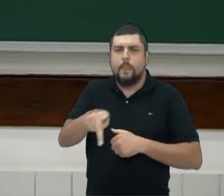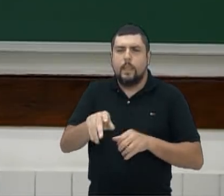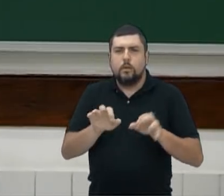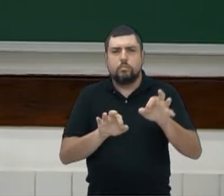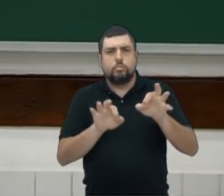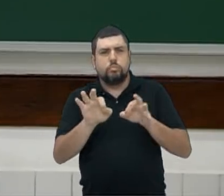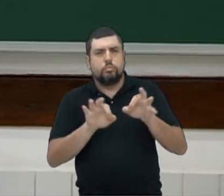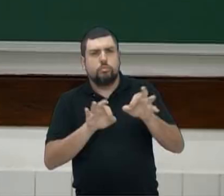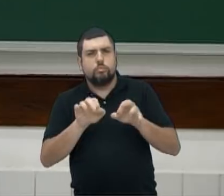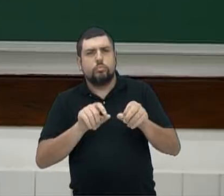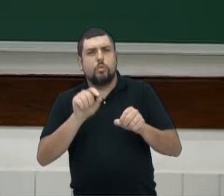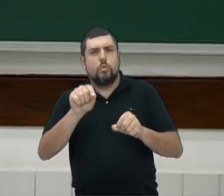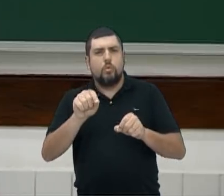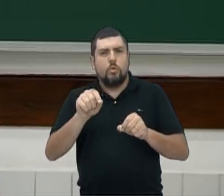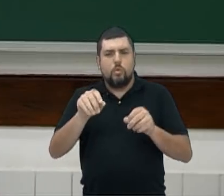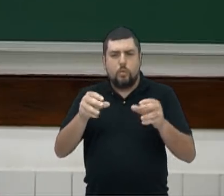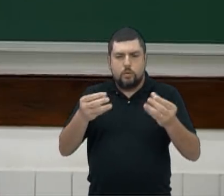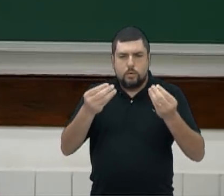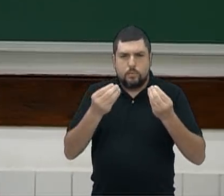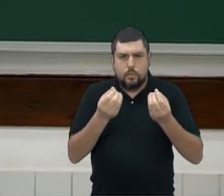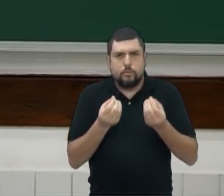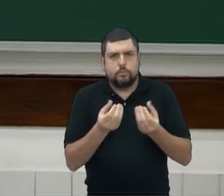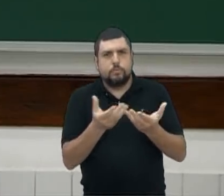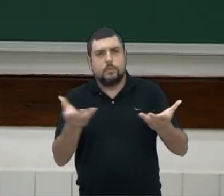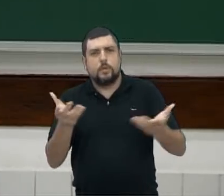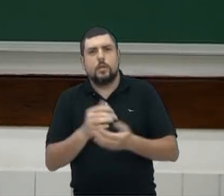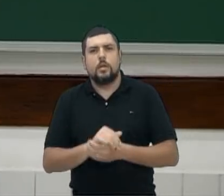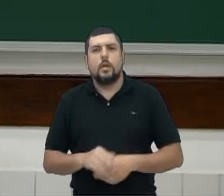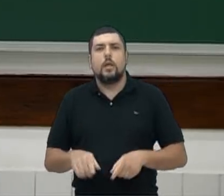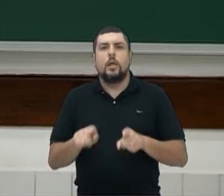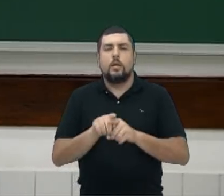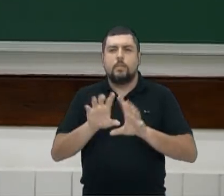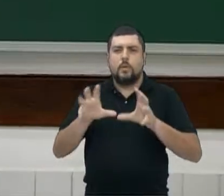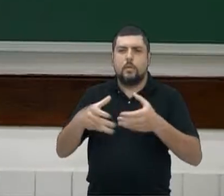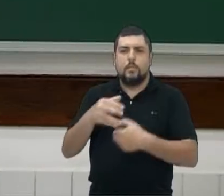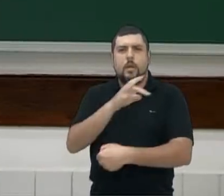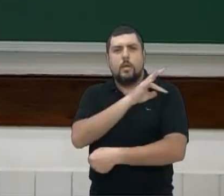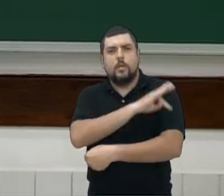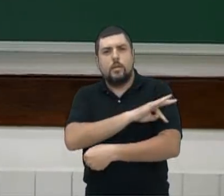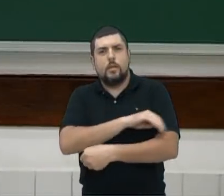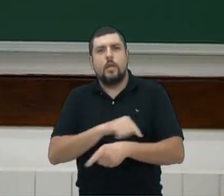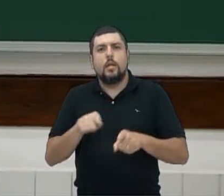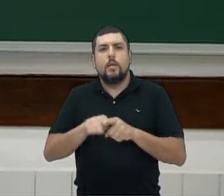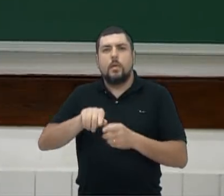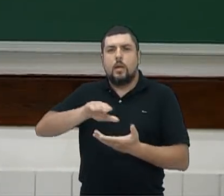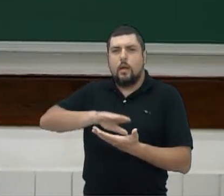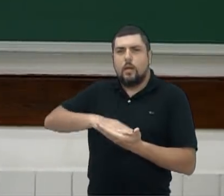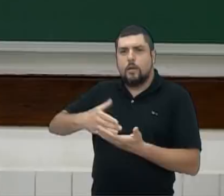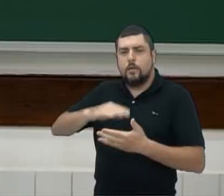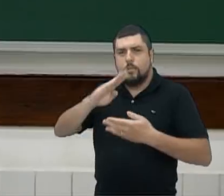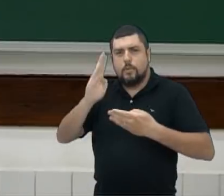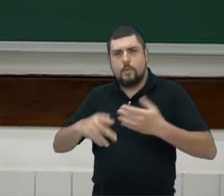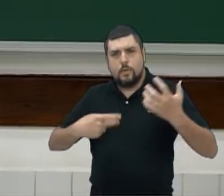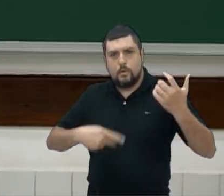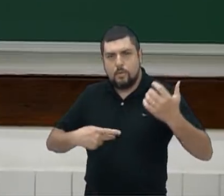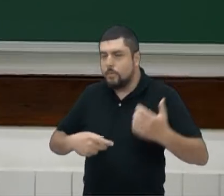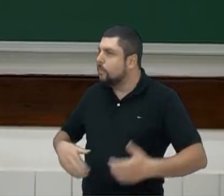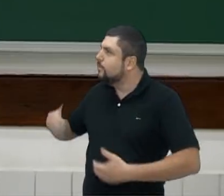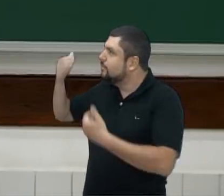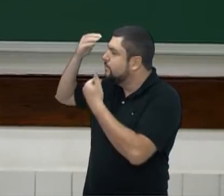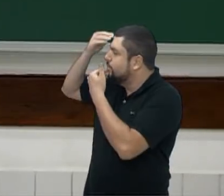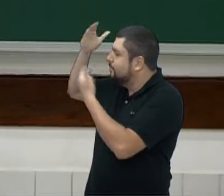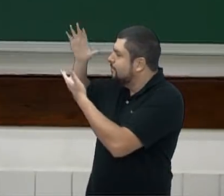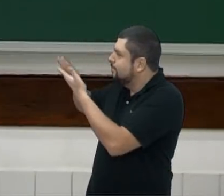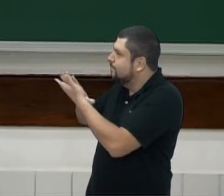preparação do material didático que aqui está sendo apresentado, a toda a equipe técnica e também ao nosso intérprete de Libras, Paulo. Muito obrigado,